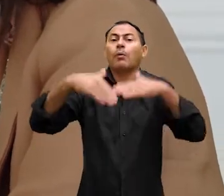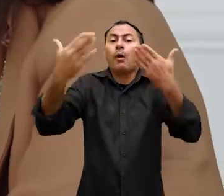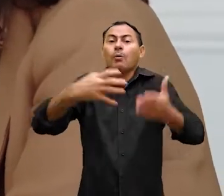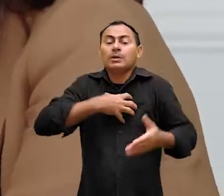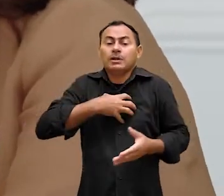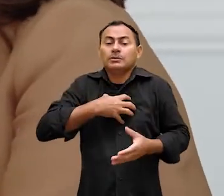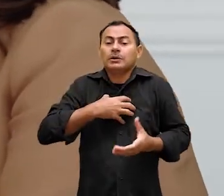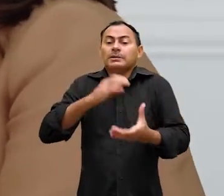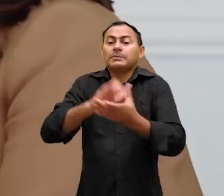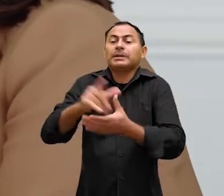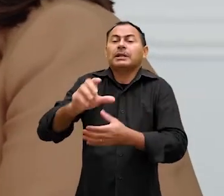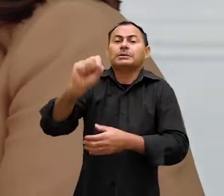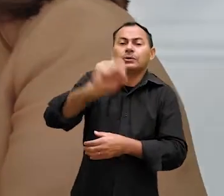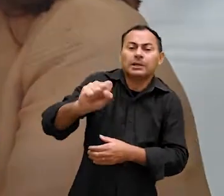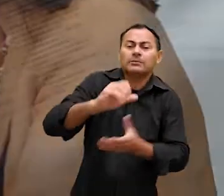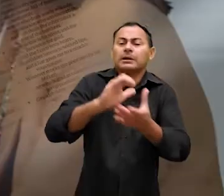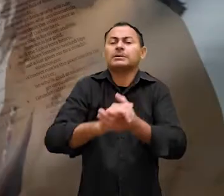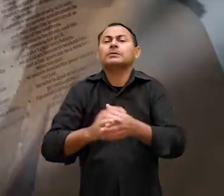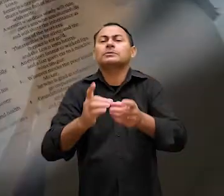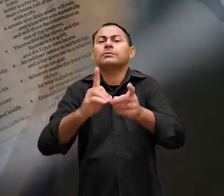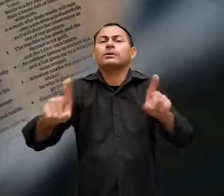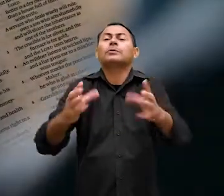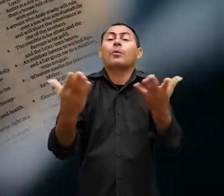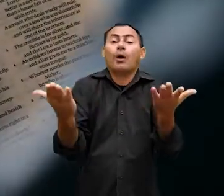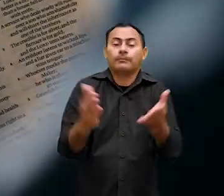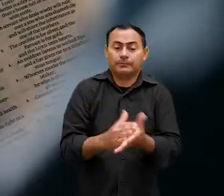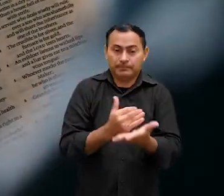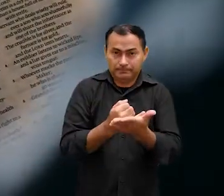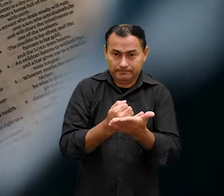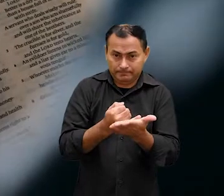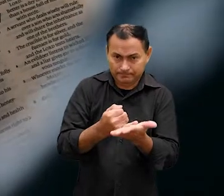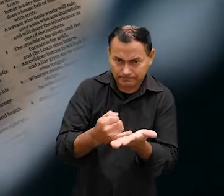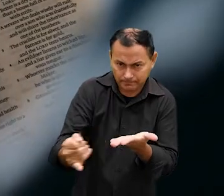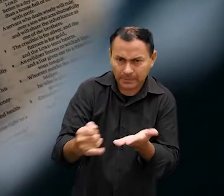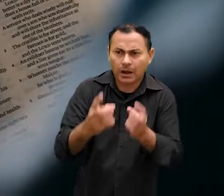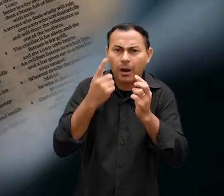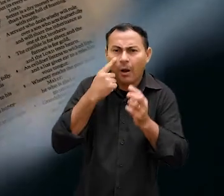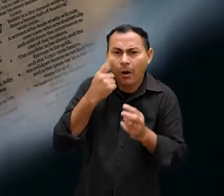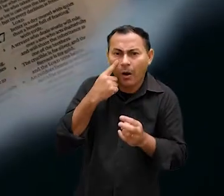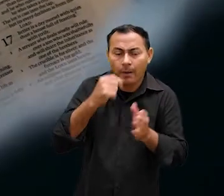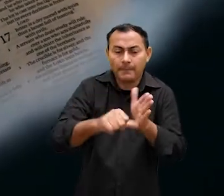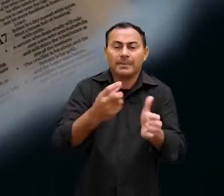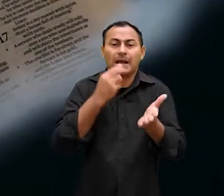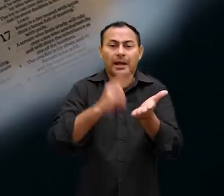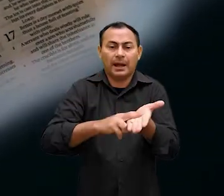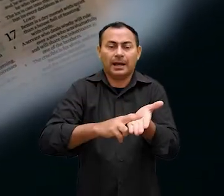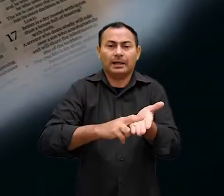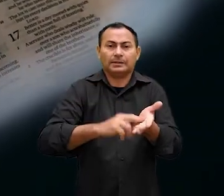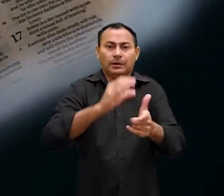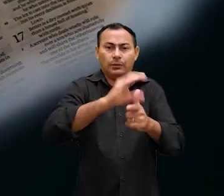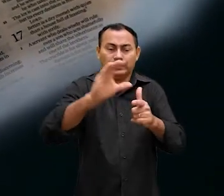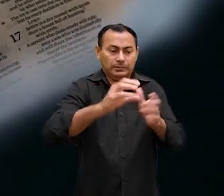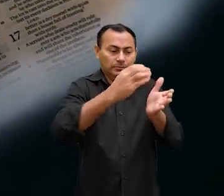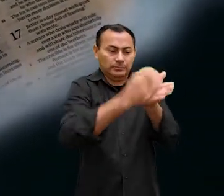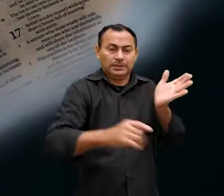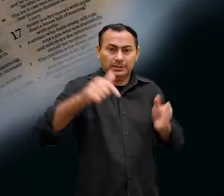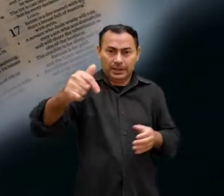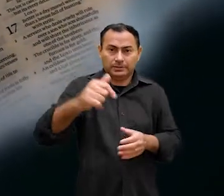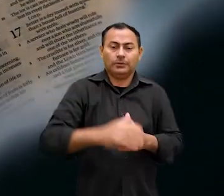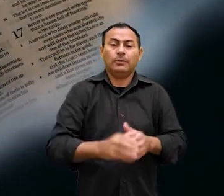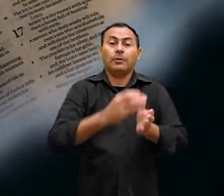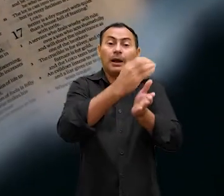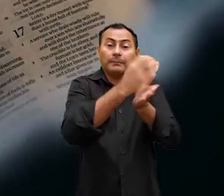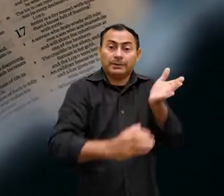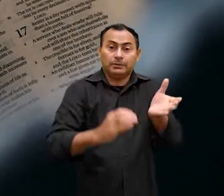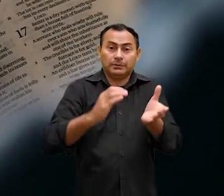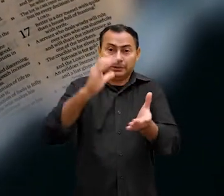estado civil deles, hein? Depois dessa introdução, vamos dar uma olhada em 1 Coríntios capítulo 7, o capítulo do